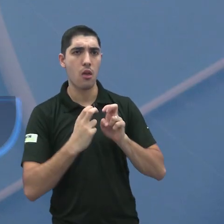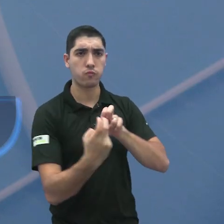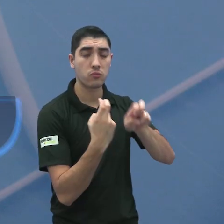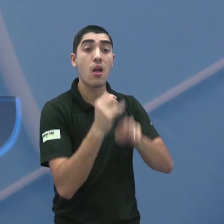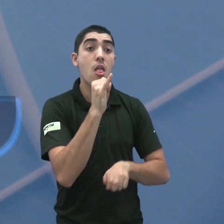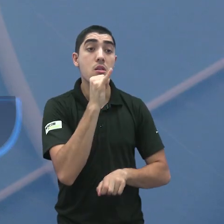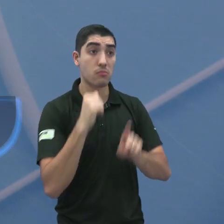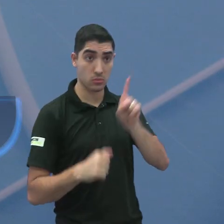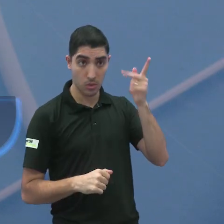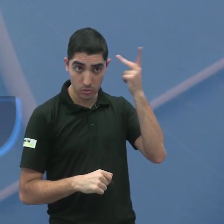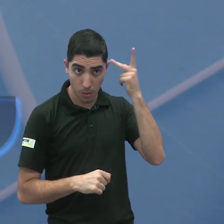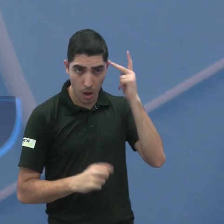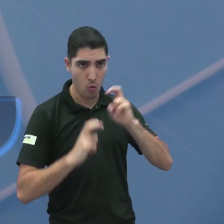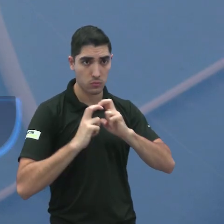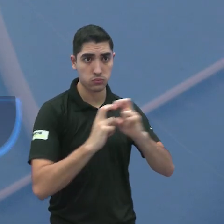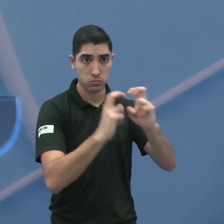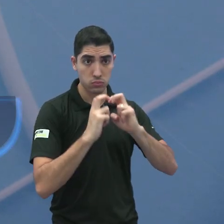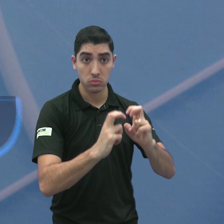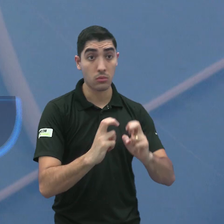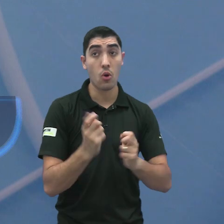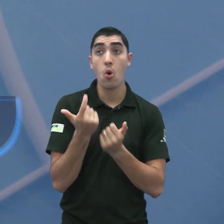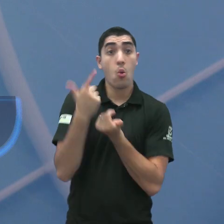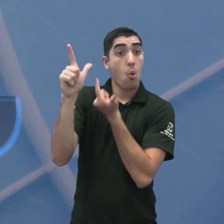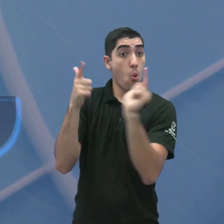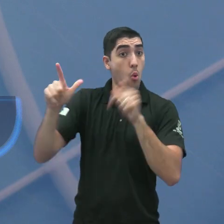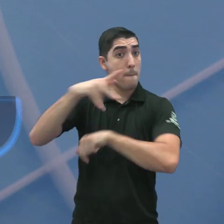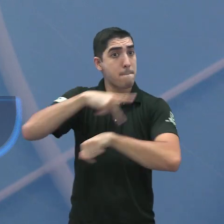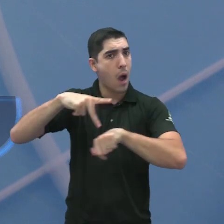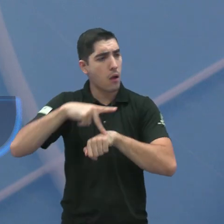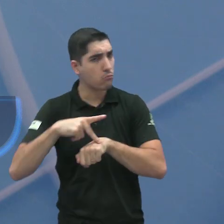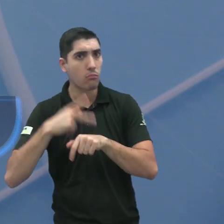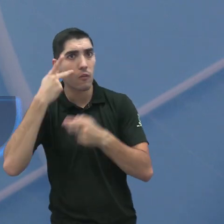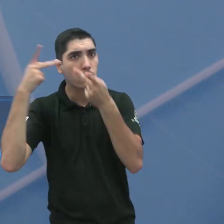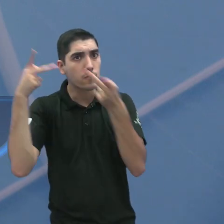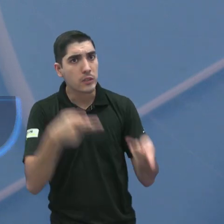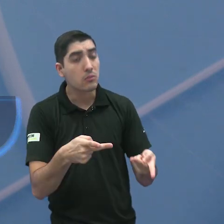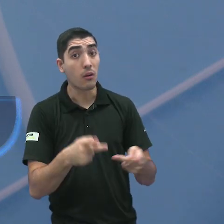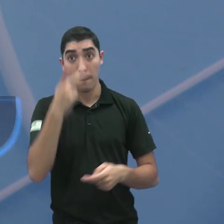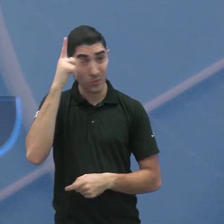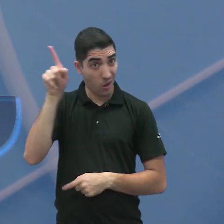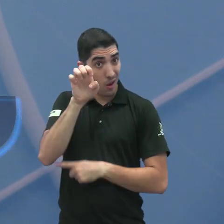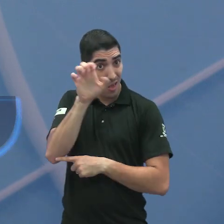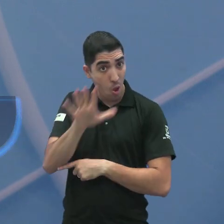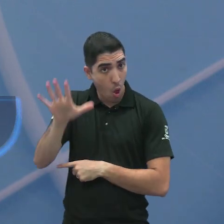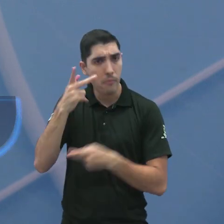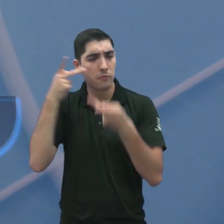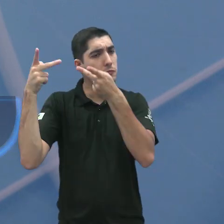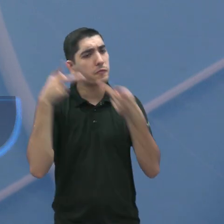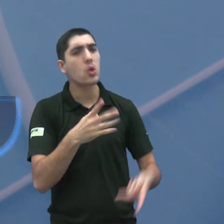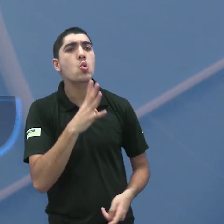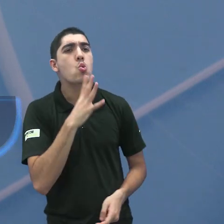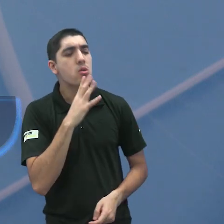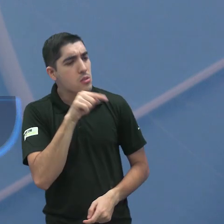O metrô de São Paulo é um exemplo para o mundo, né? A gente vê que tem especialistas da Europa que vêm no